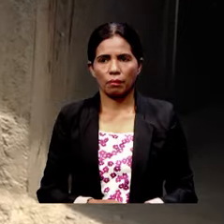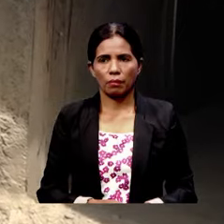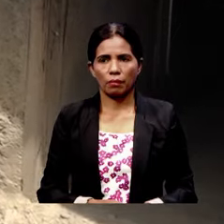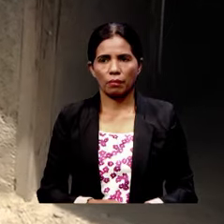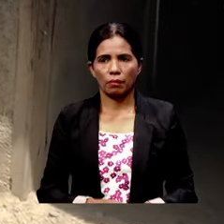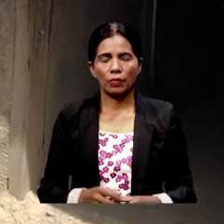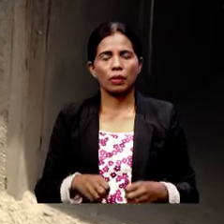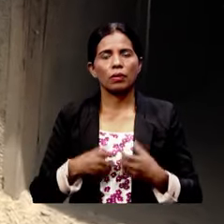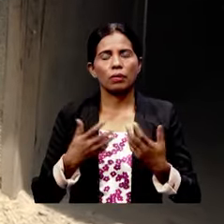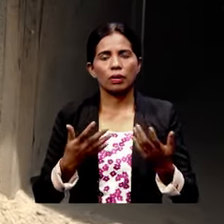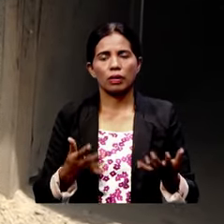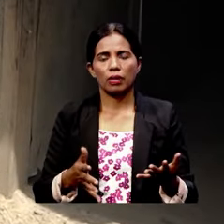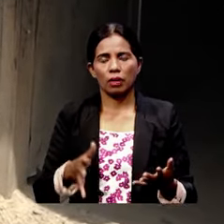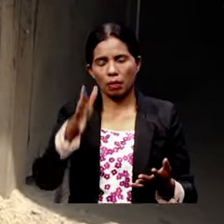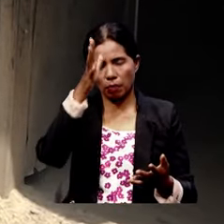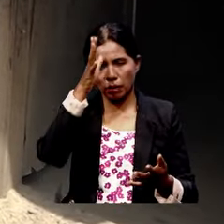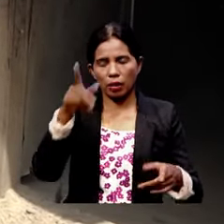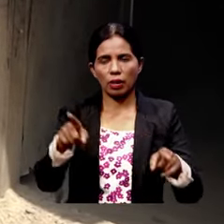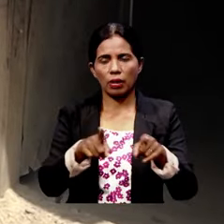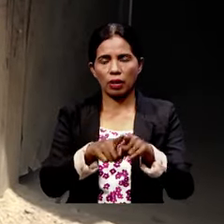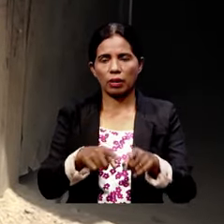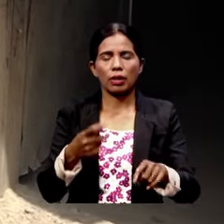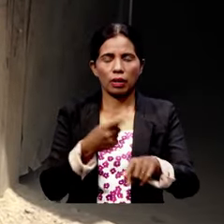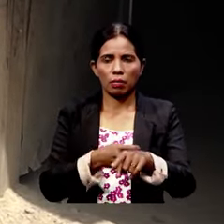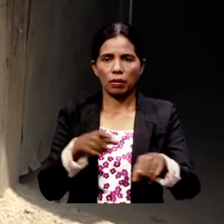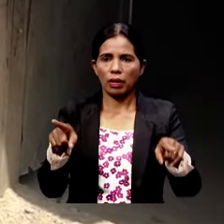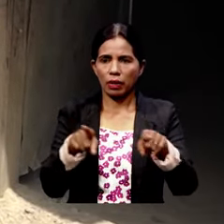Winsa ama ida belesai ina ya tempo ne behanesan.